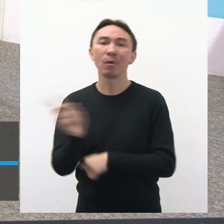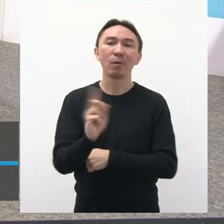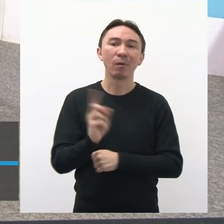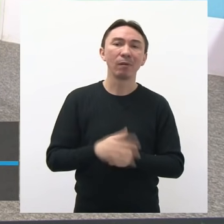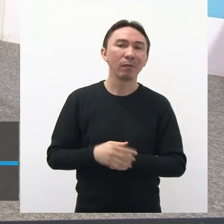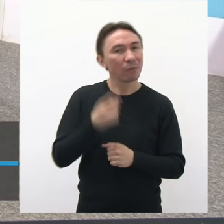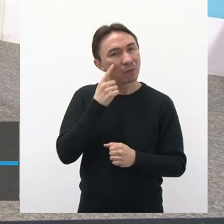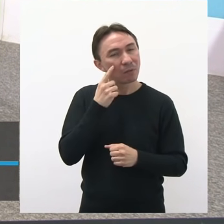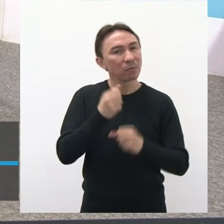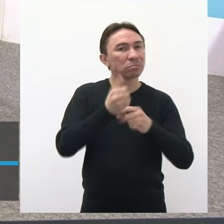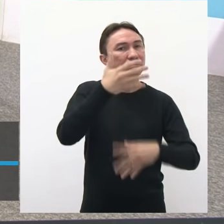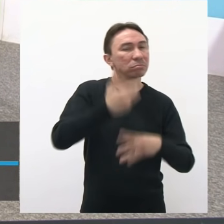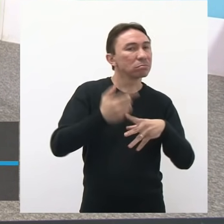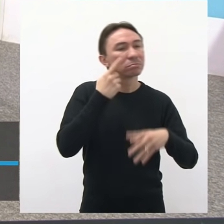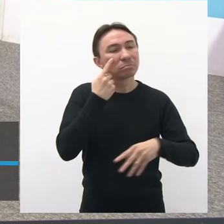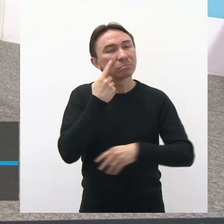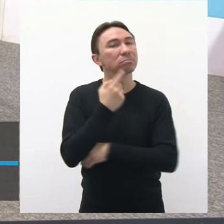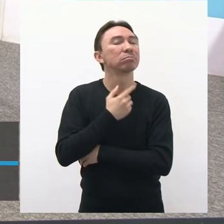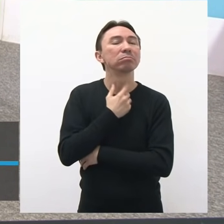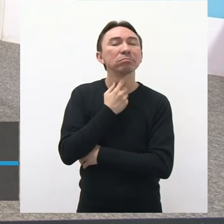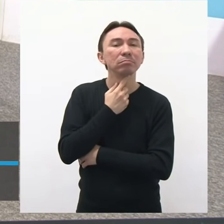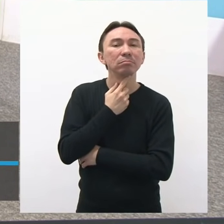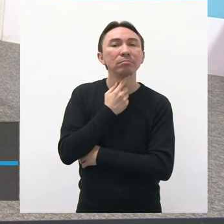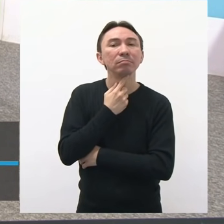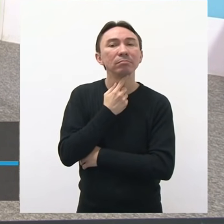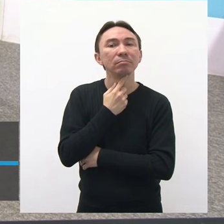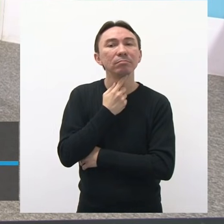chat aqui acha.